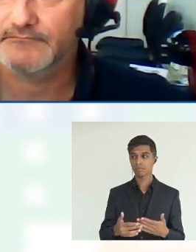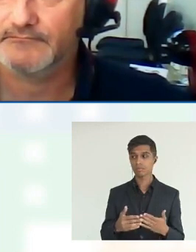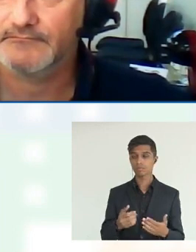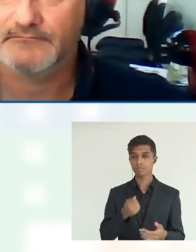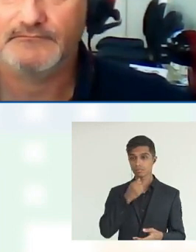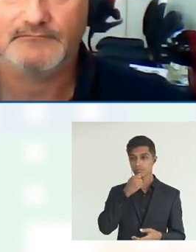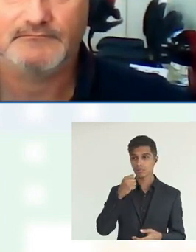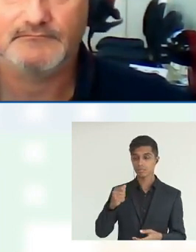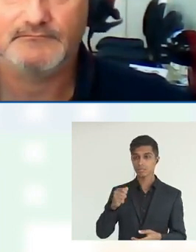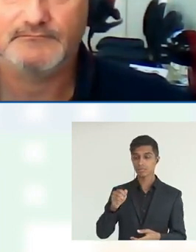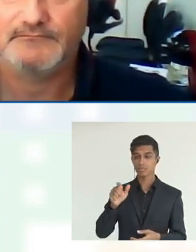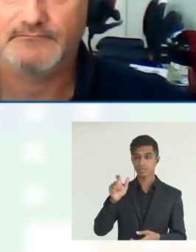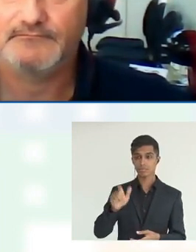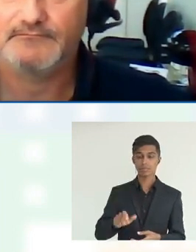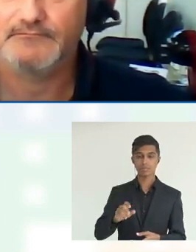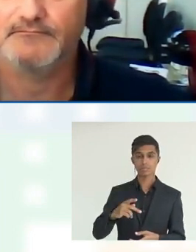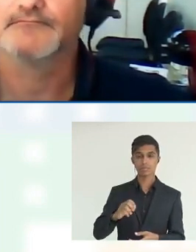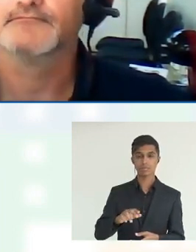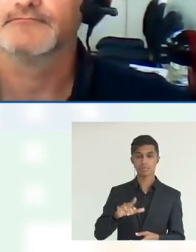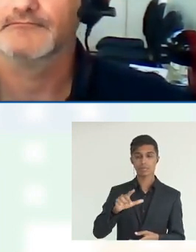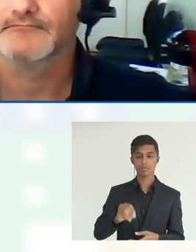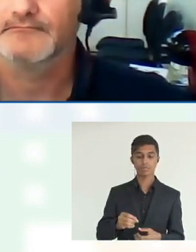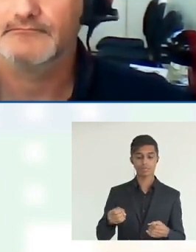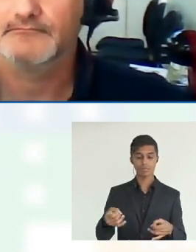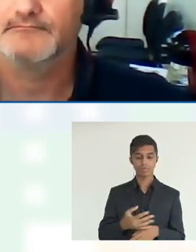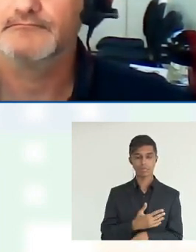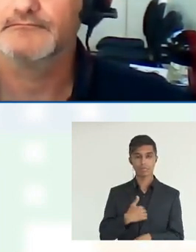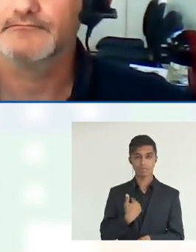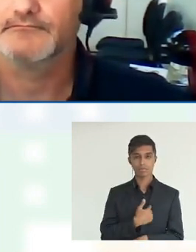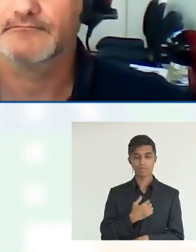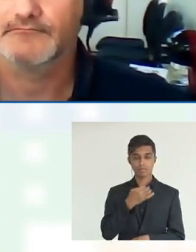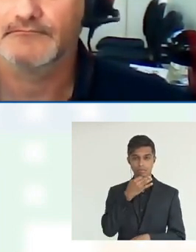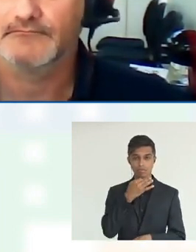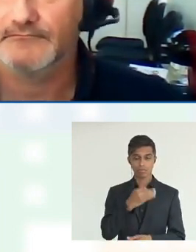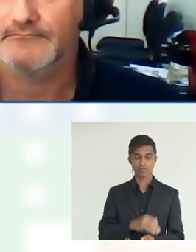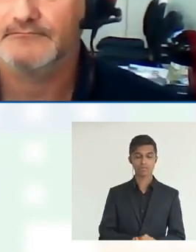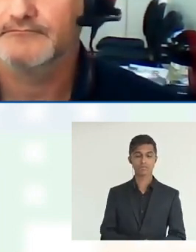para o Paulo, para ele encerrar e se despedir.